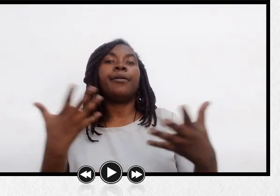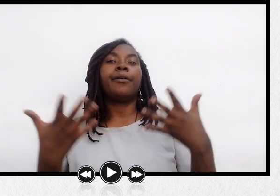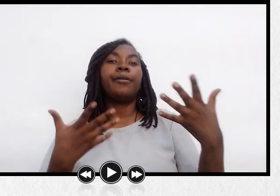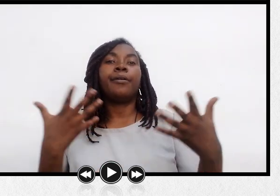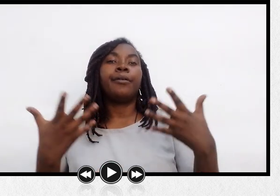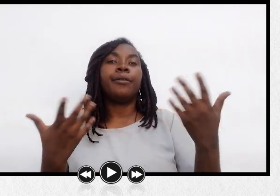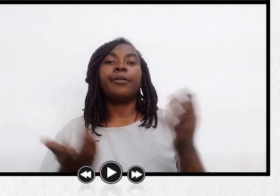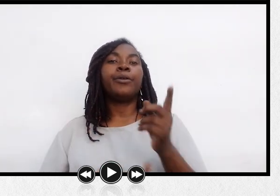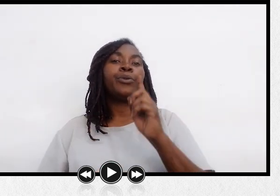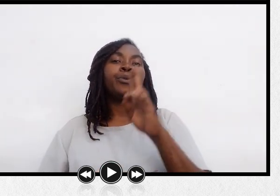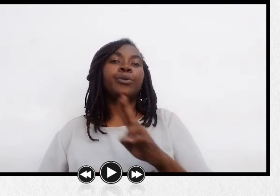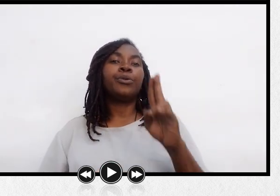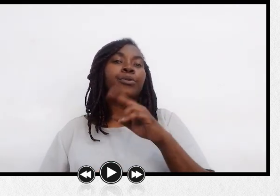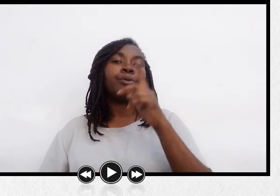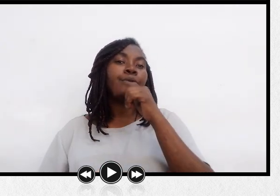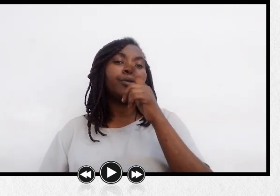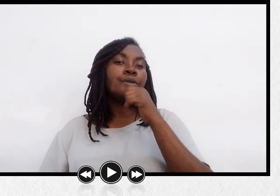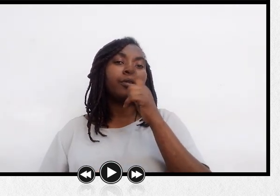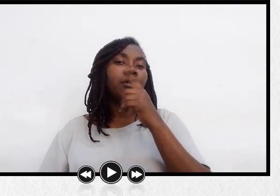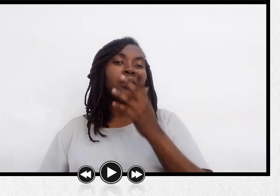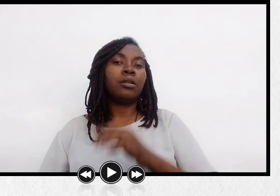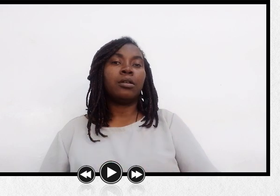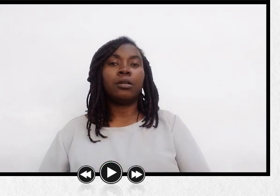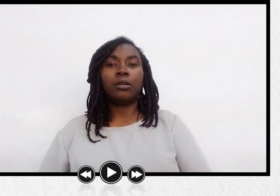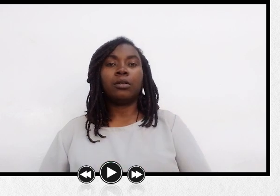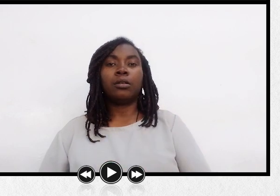não utilizam a água que vem da